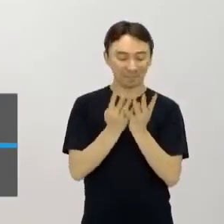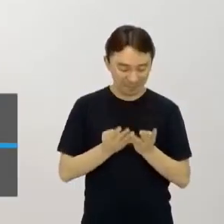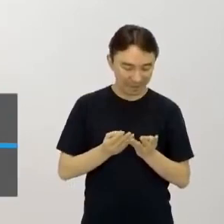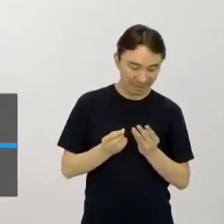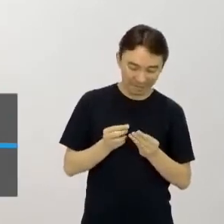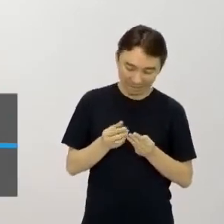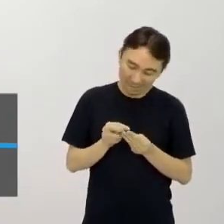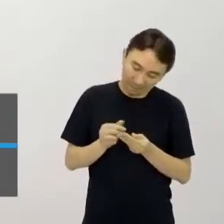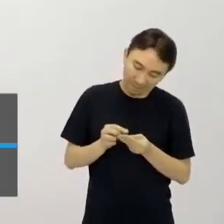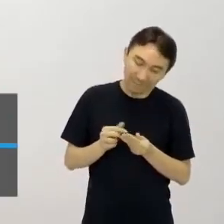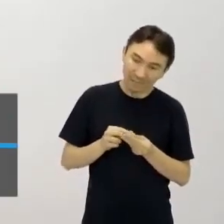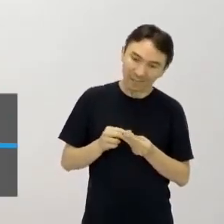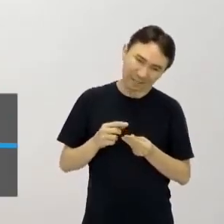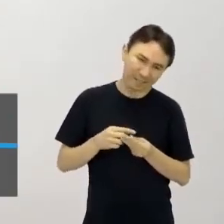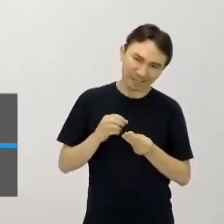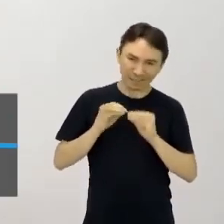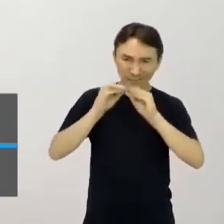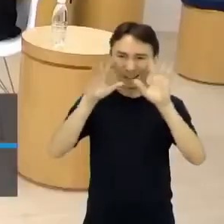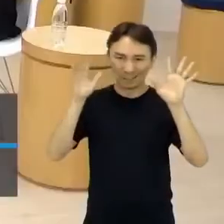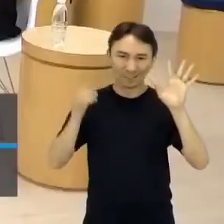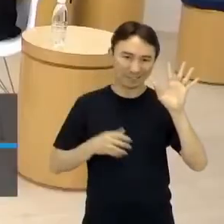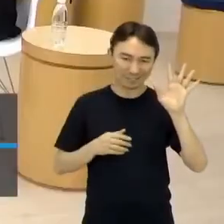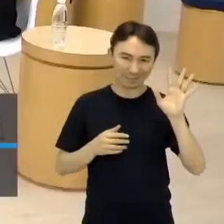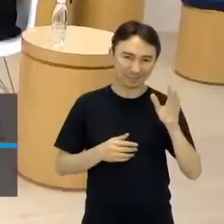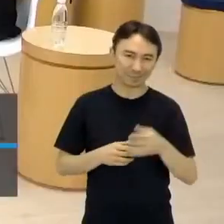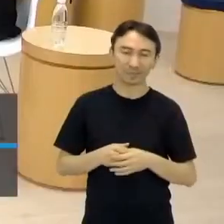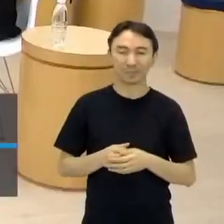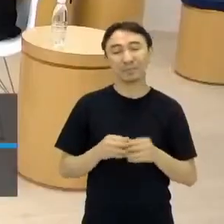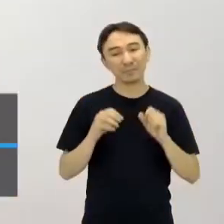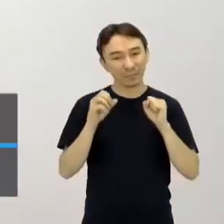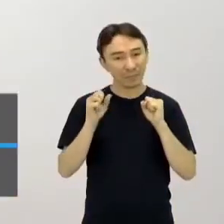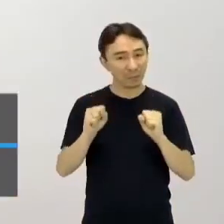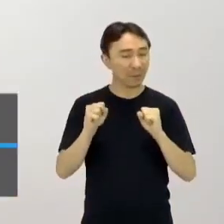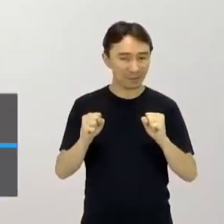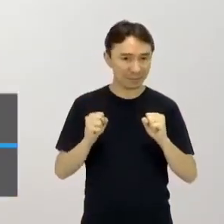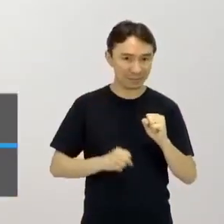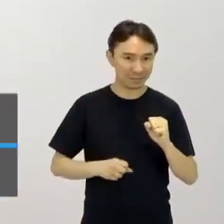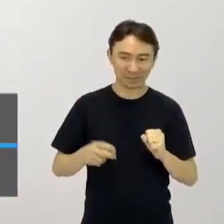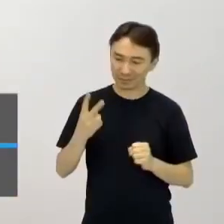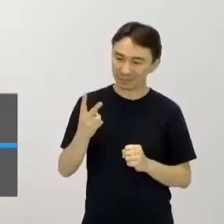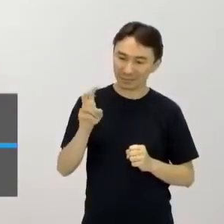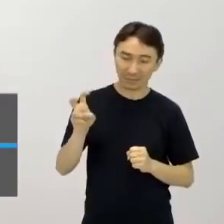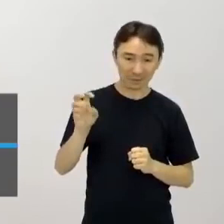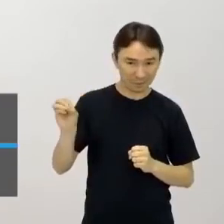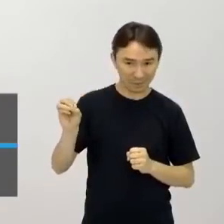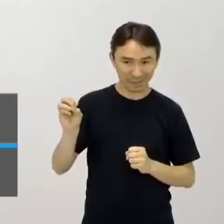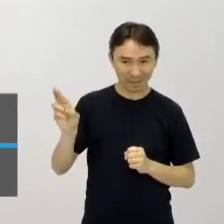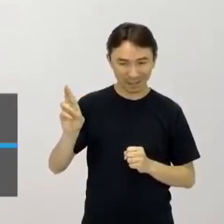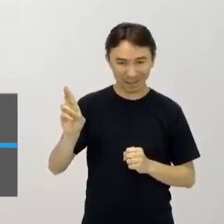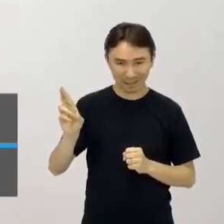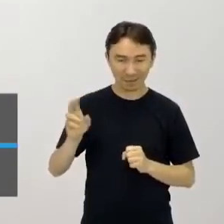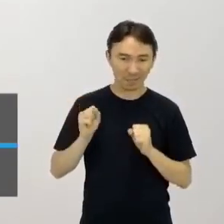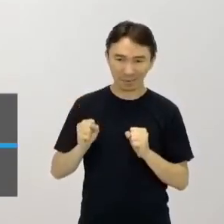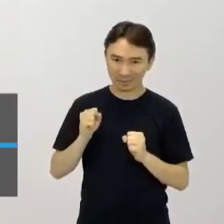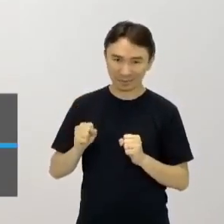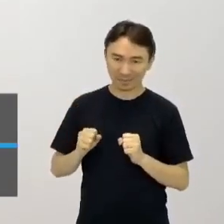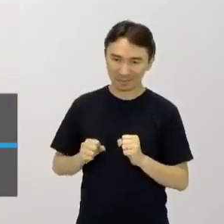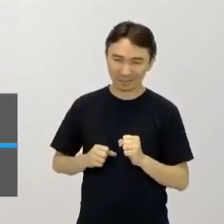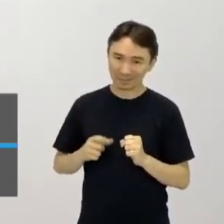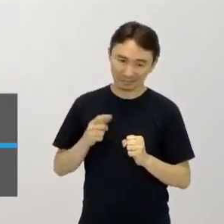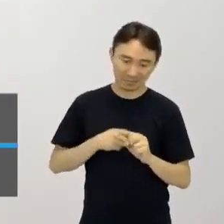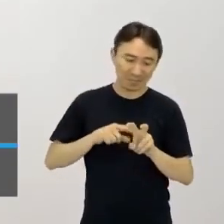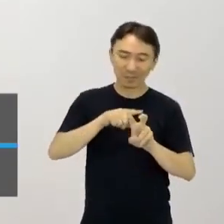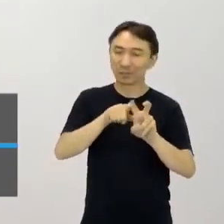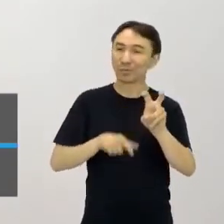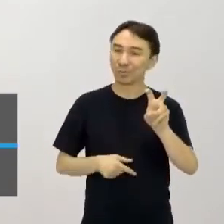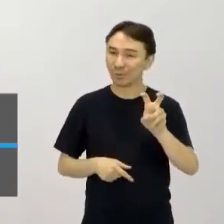tamanho de cada um dos pedaços, né, Vivi? Porque olha só, eu poderia trocar esses R$ 250 em 5 notas iguais, não